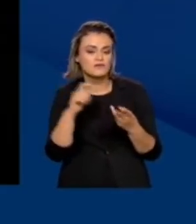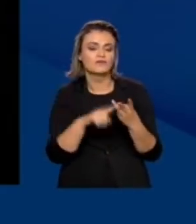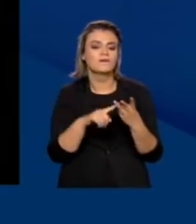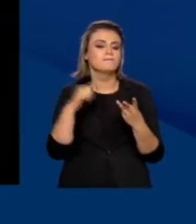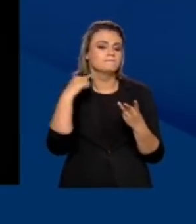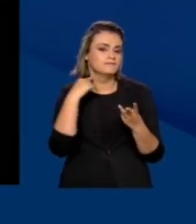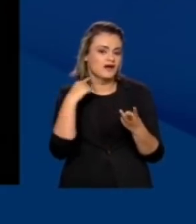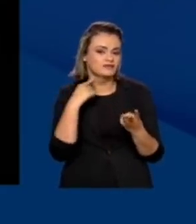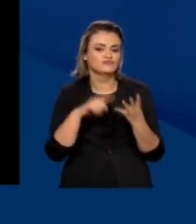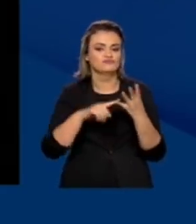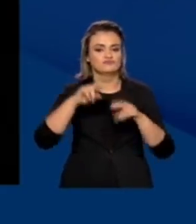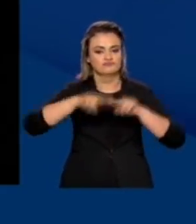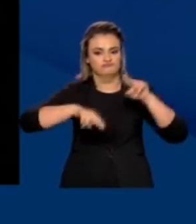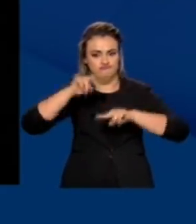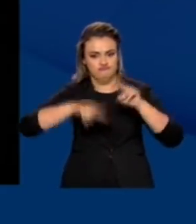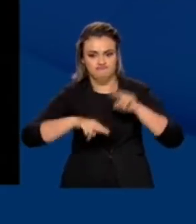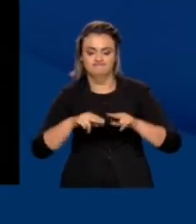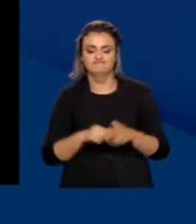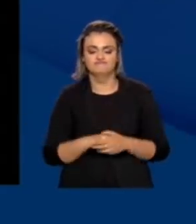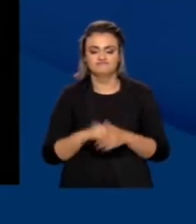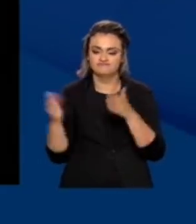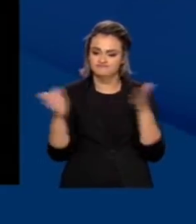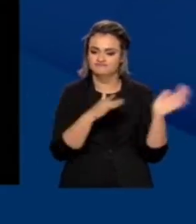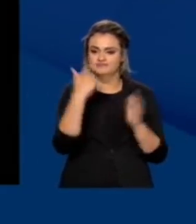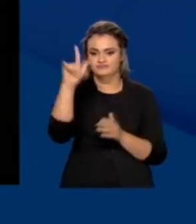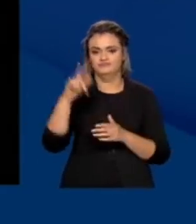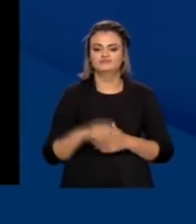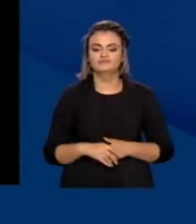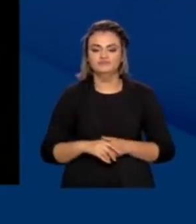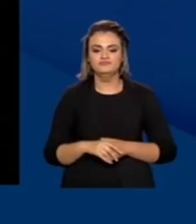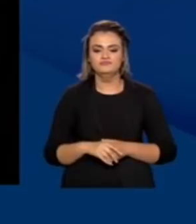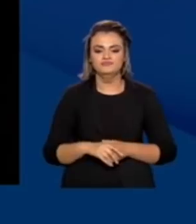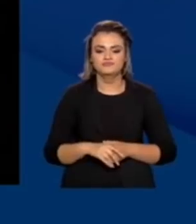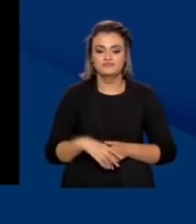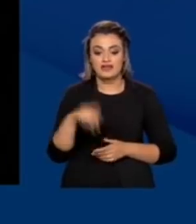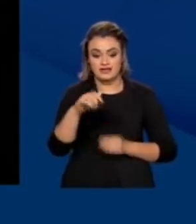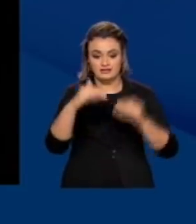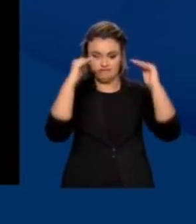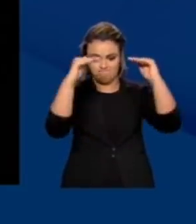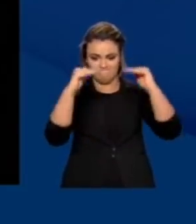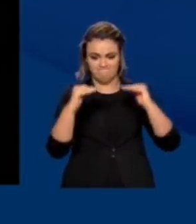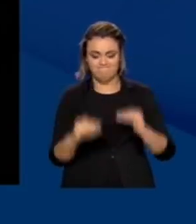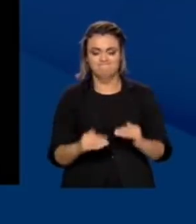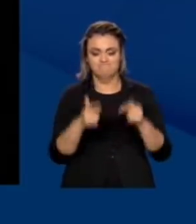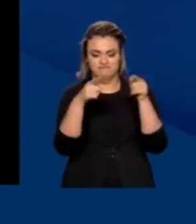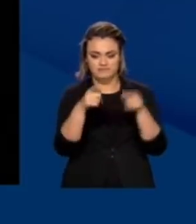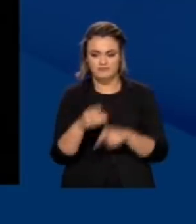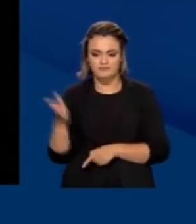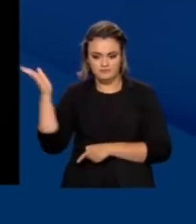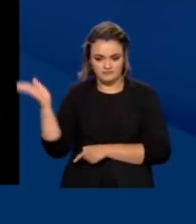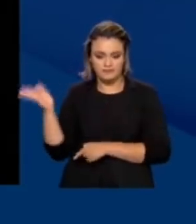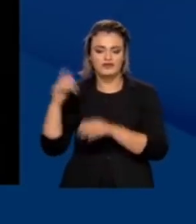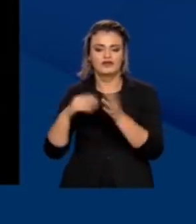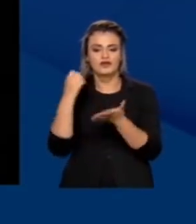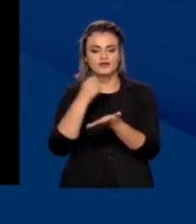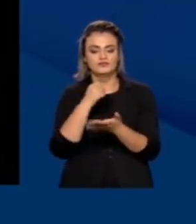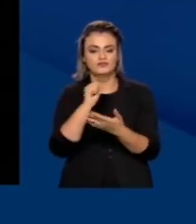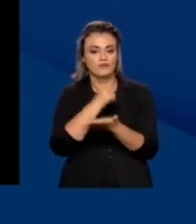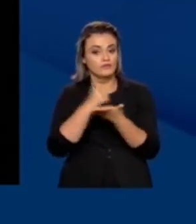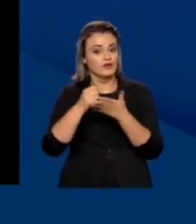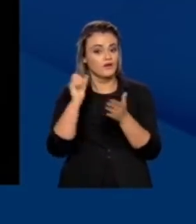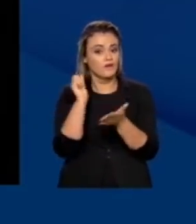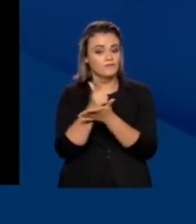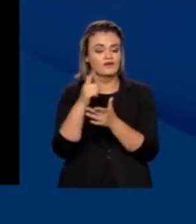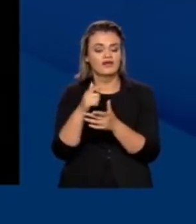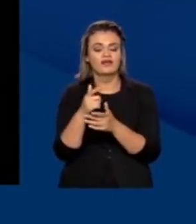de maio e de junho. Próximo slide, por favor. Aqui está o escalonamento previsto em contrato das vacinas,